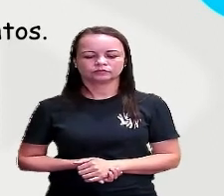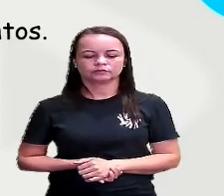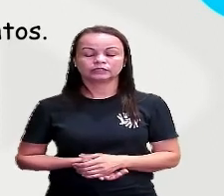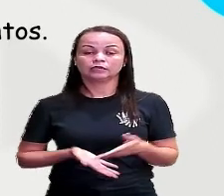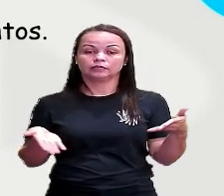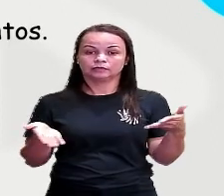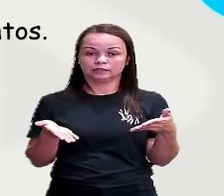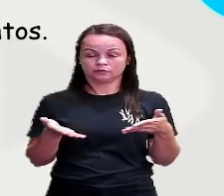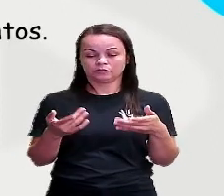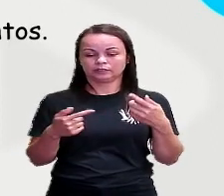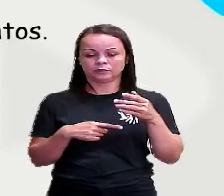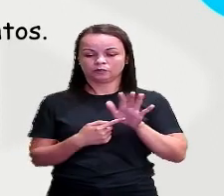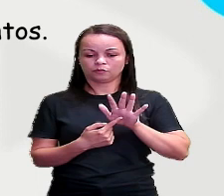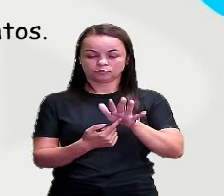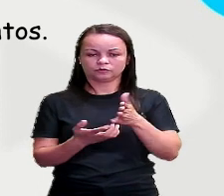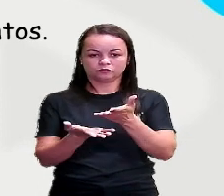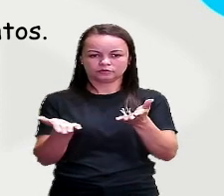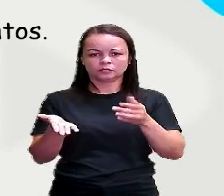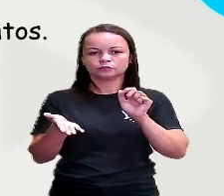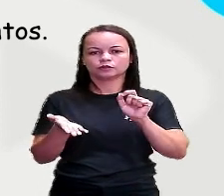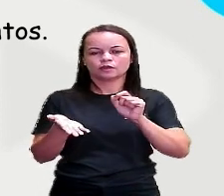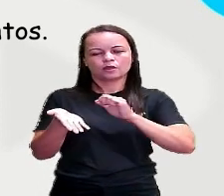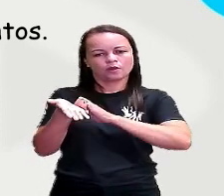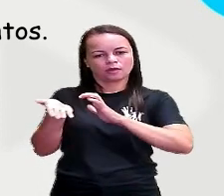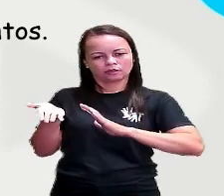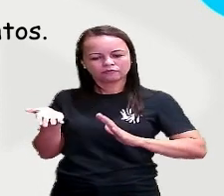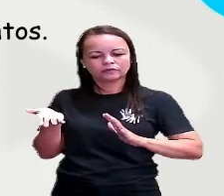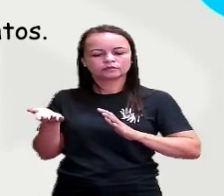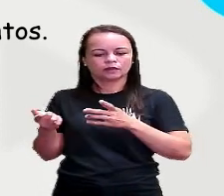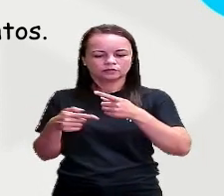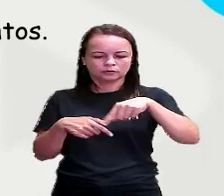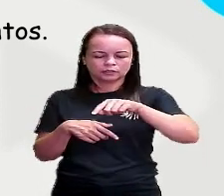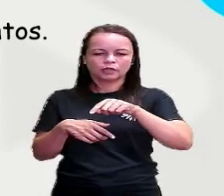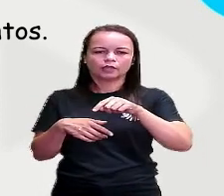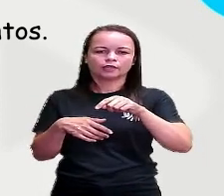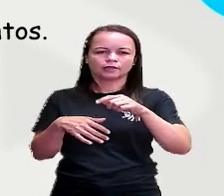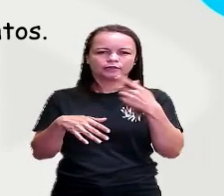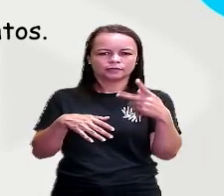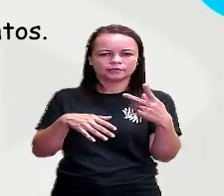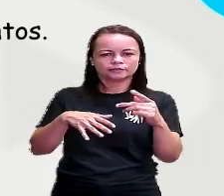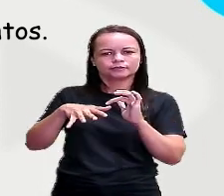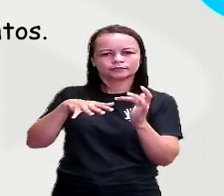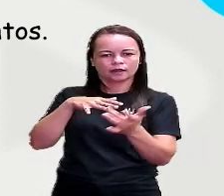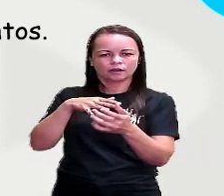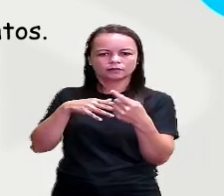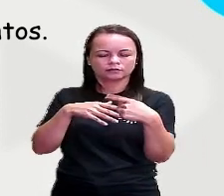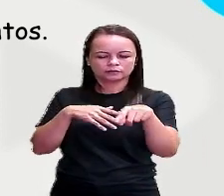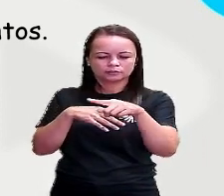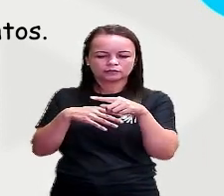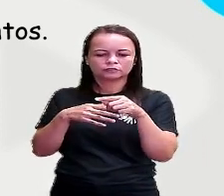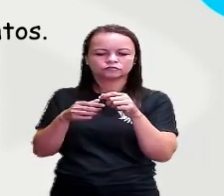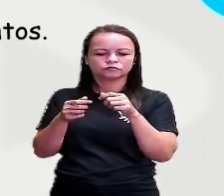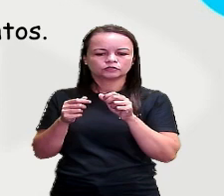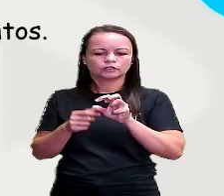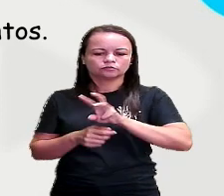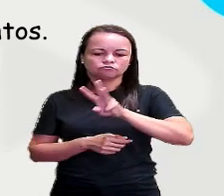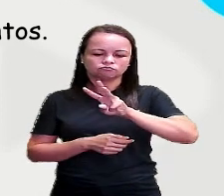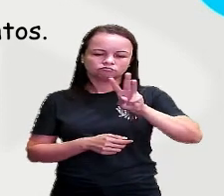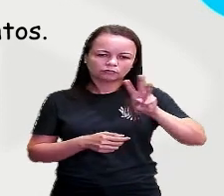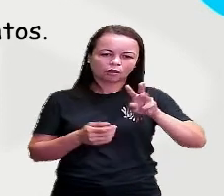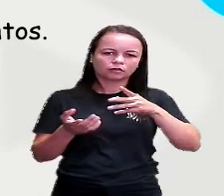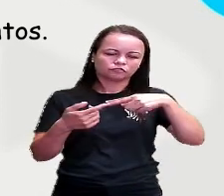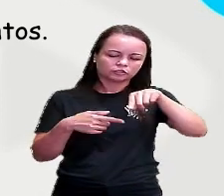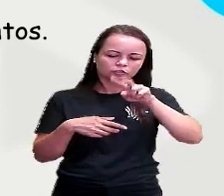E aí eu trouxe uma atividade para vocês aqui, ó. Tem esse site que você pode olhar. Na internet, pessoal, também tem muitos jogos